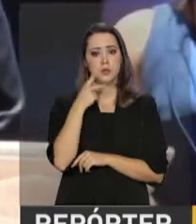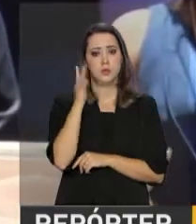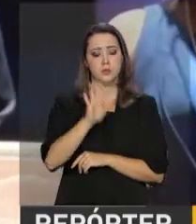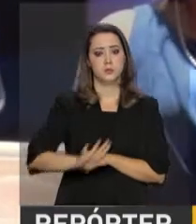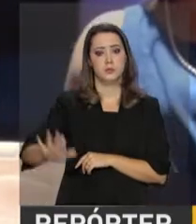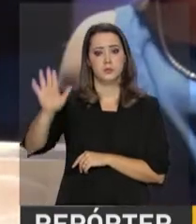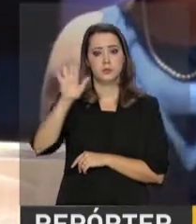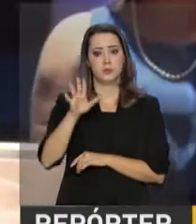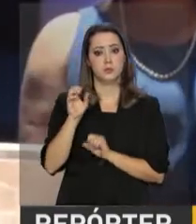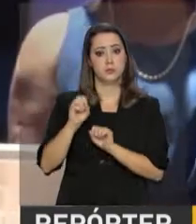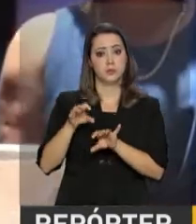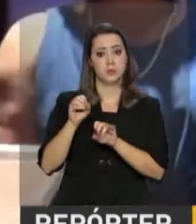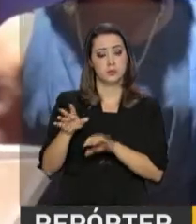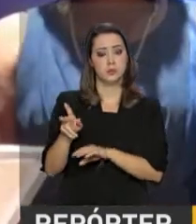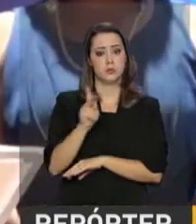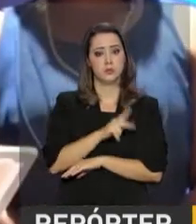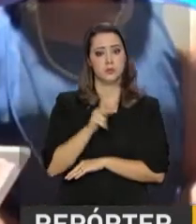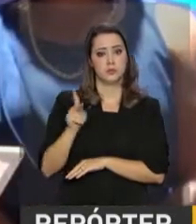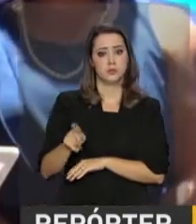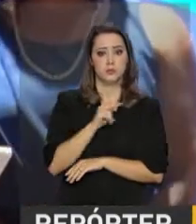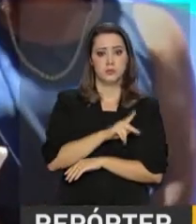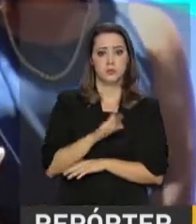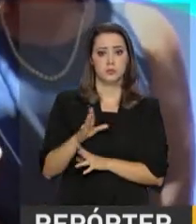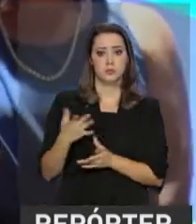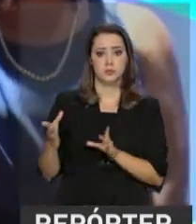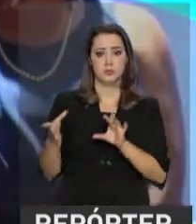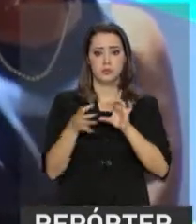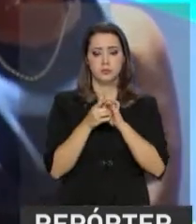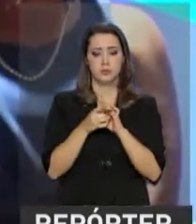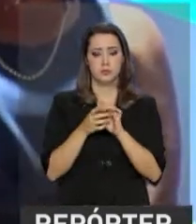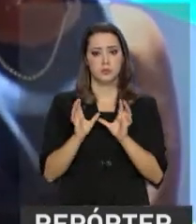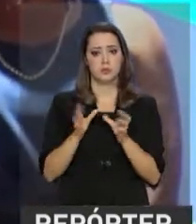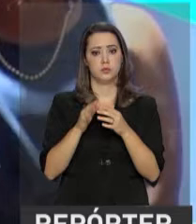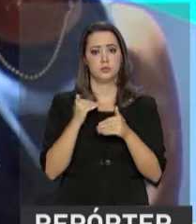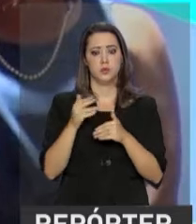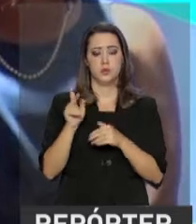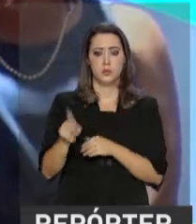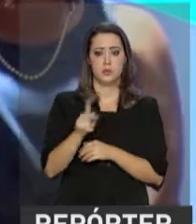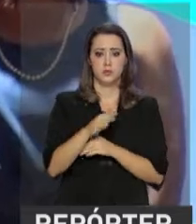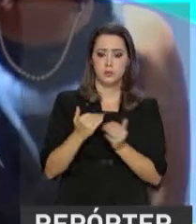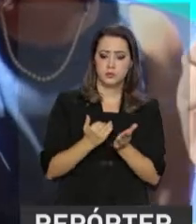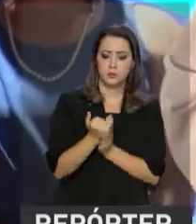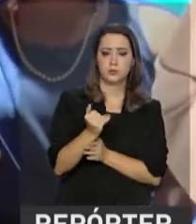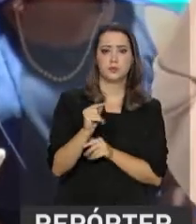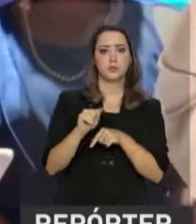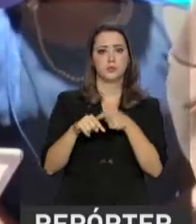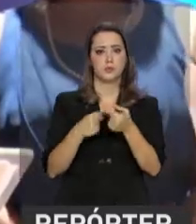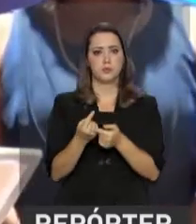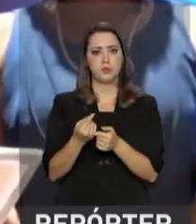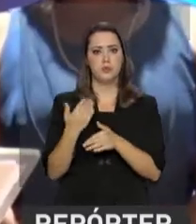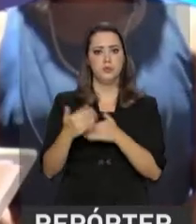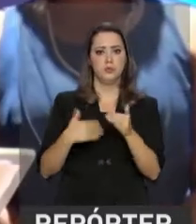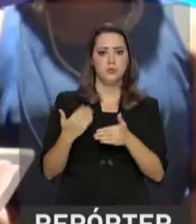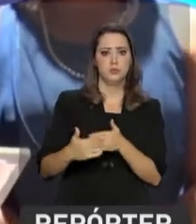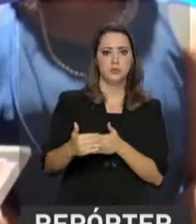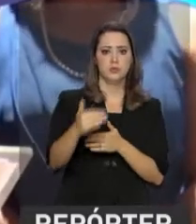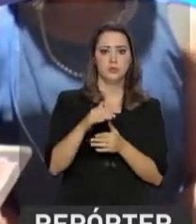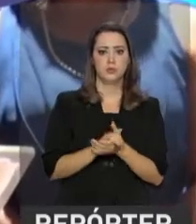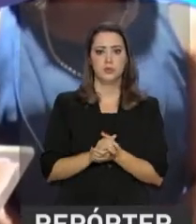nacional de formação de professores que integra a formação inicial a formação continuada